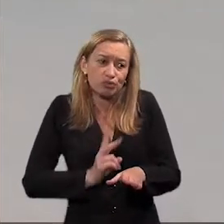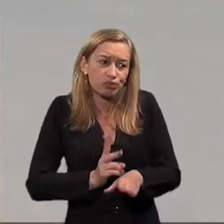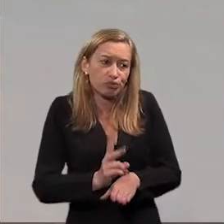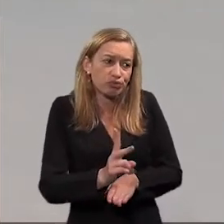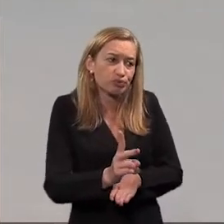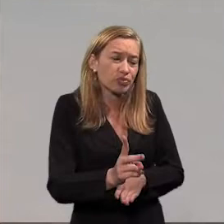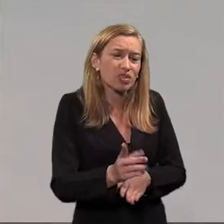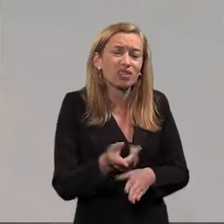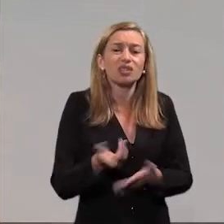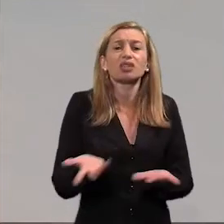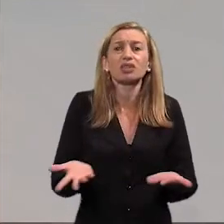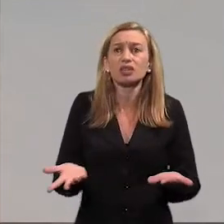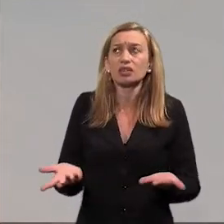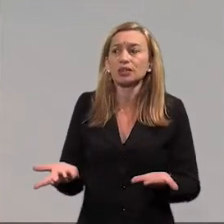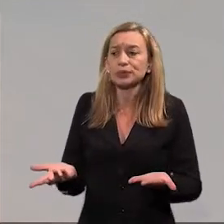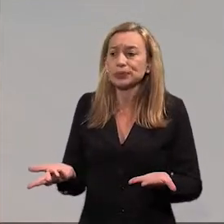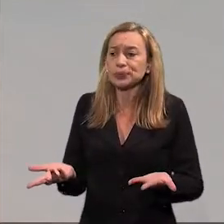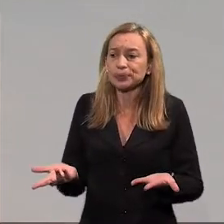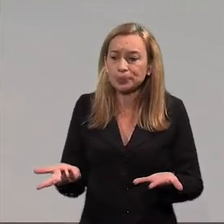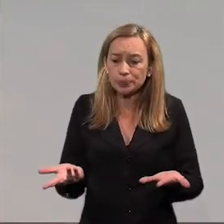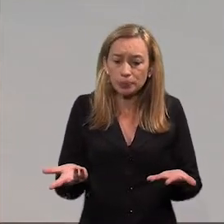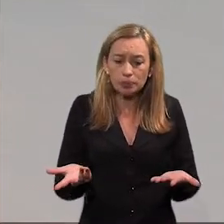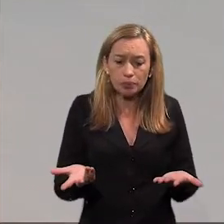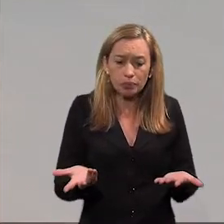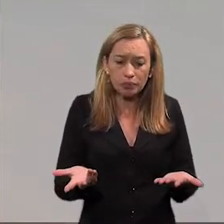prestação continuada e quer ainda